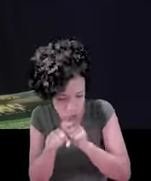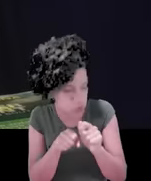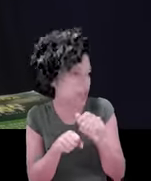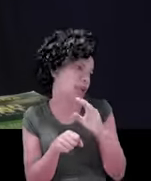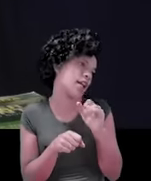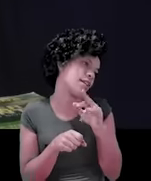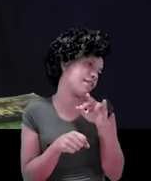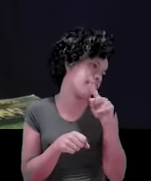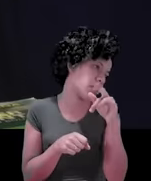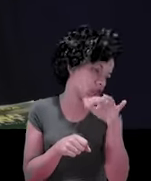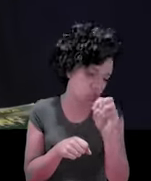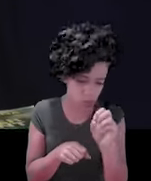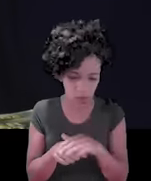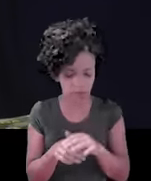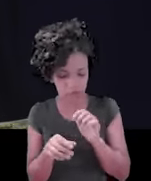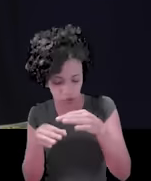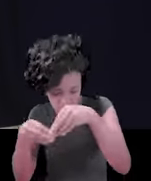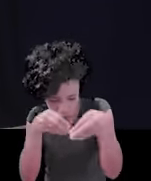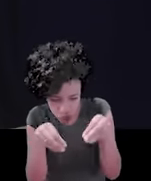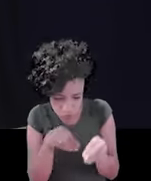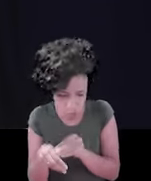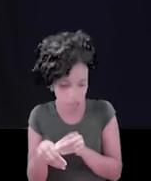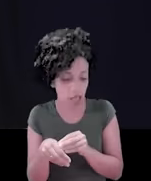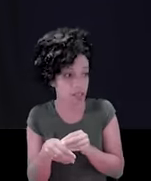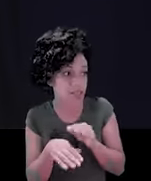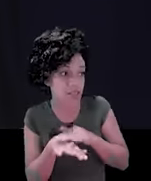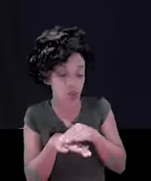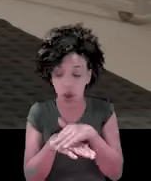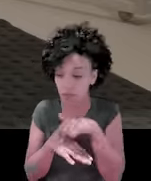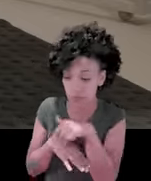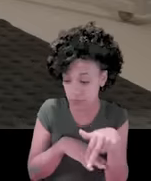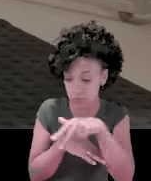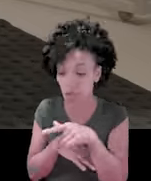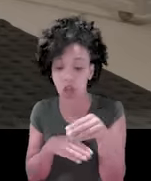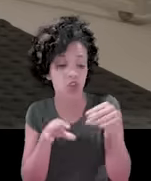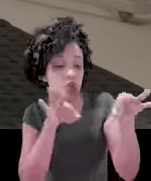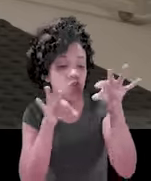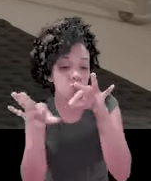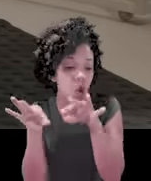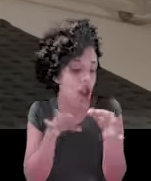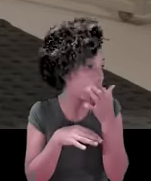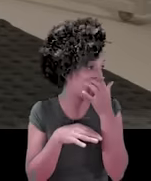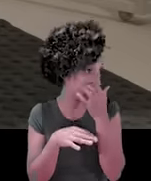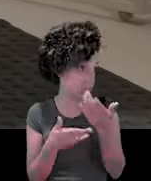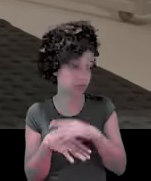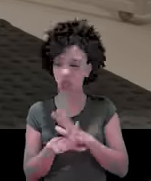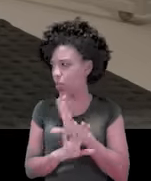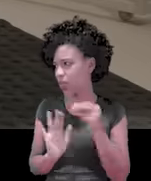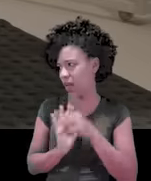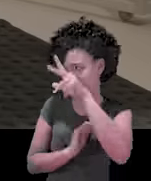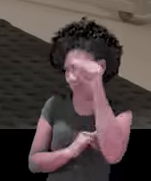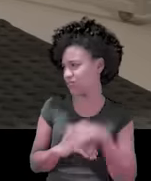graveto né Depois você pega outros maiores e você aqui dormindo na você deixa eu já estão secas Então você saiu andando por ali com ele quase não cão na